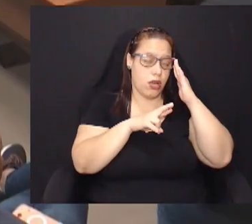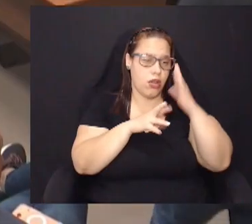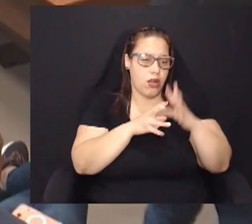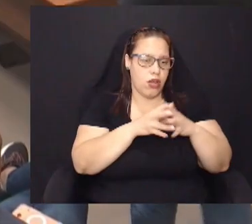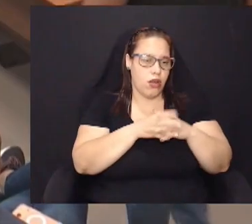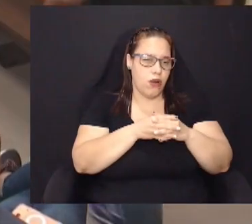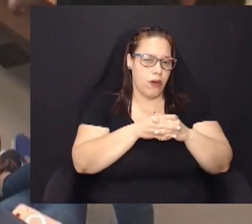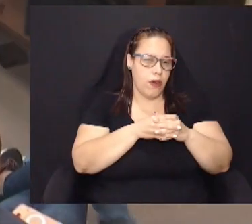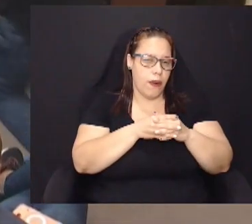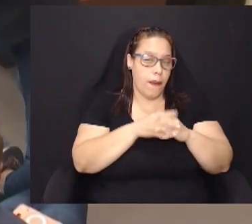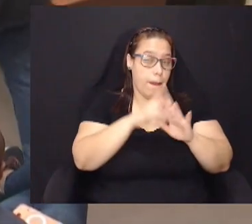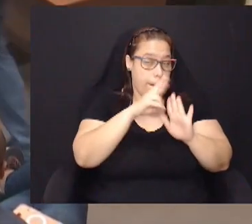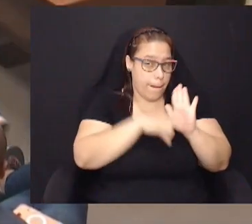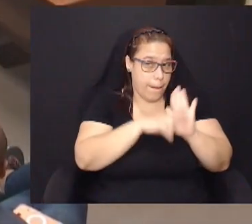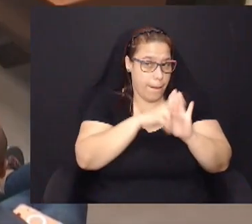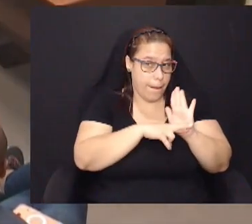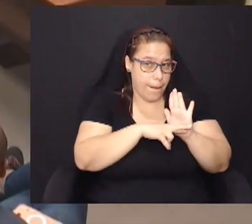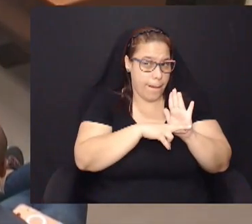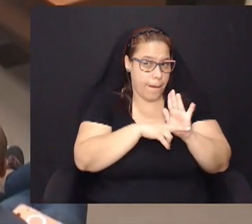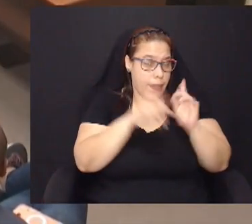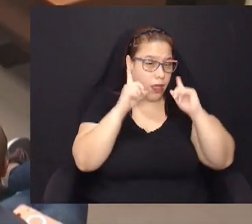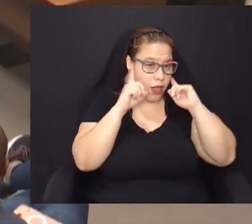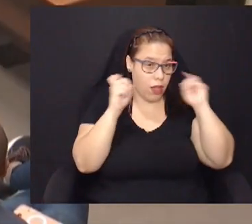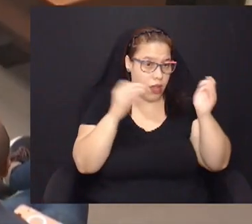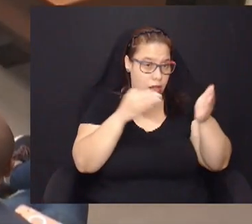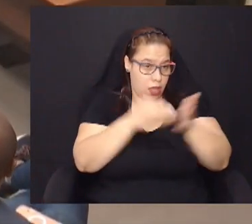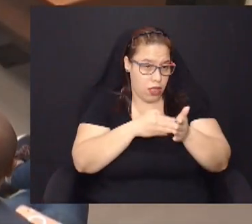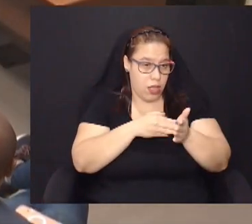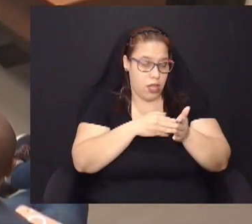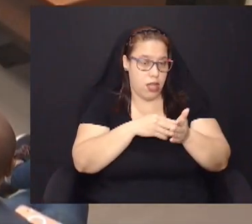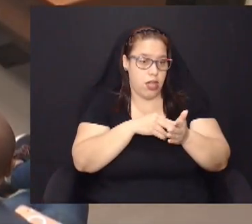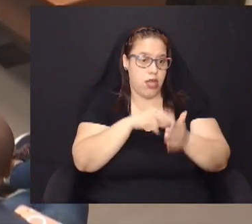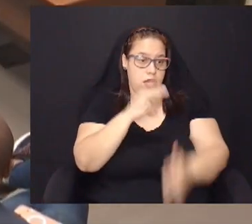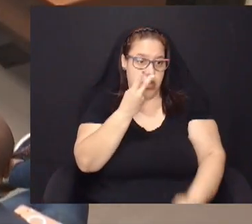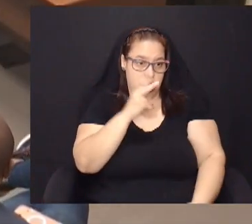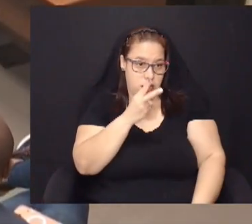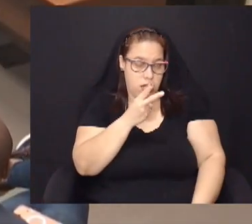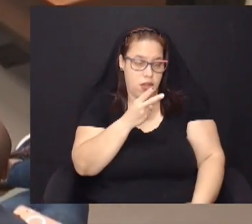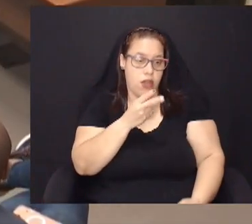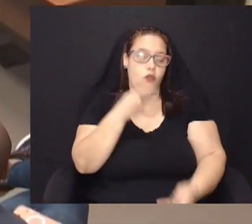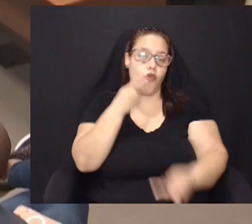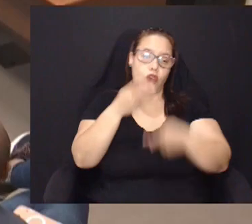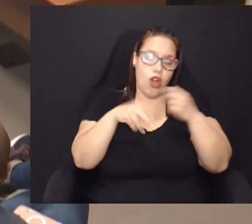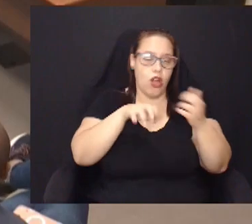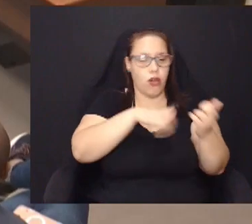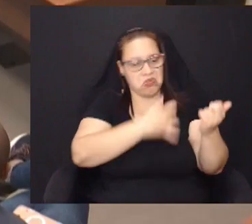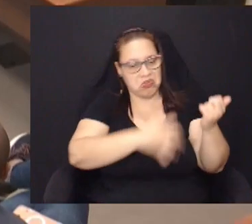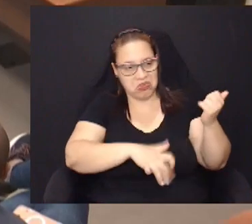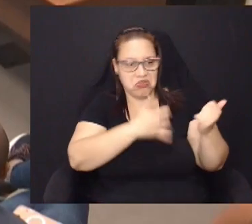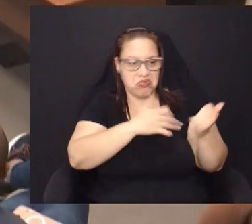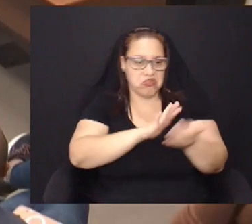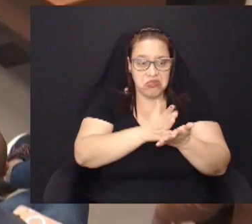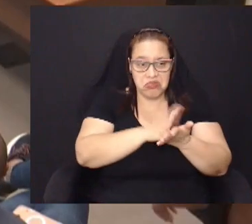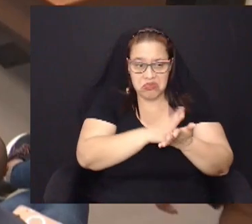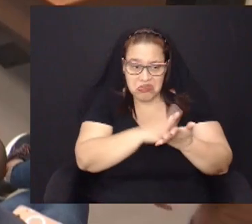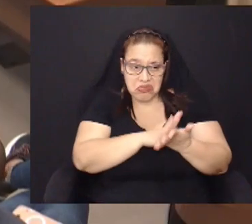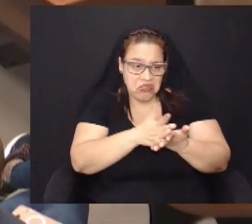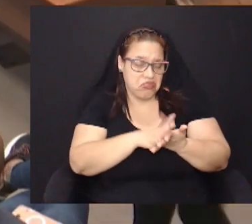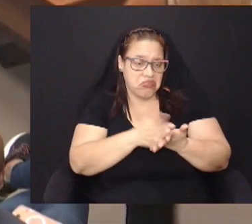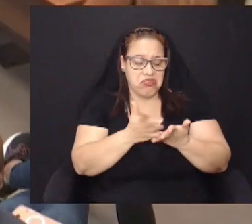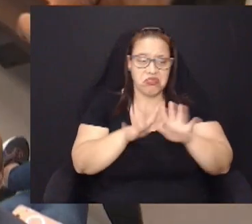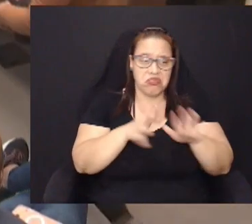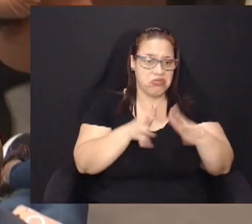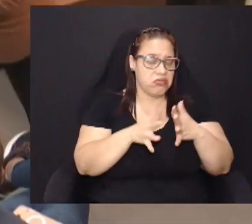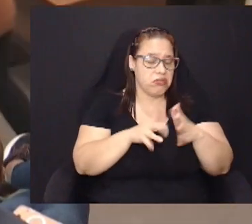via de regra, a gente coloca som até as 22, som ao vivo, que é voz e violão, às vezes um sambinha com pandeiro ali, enfim.